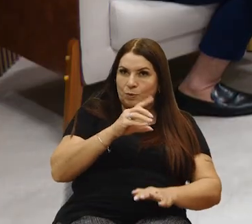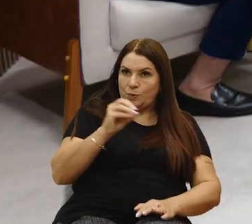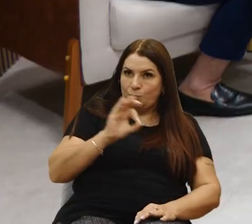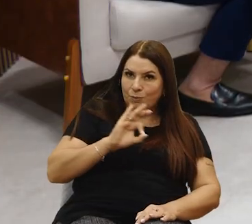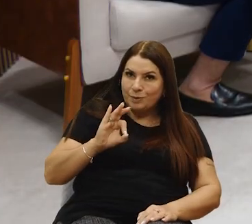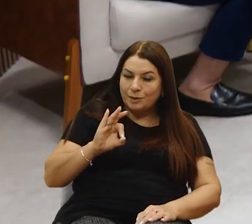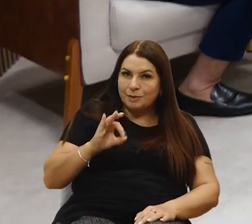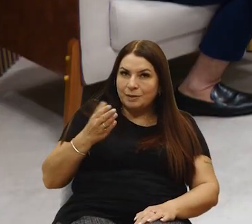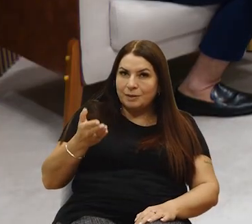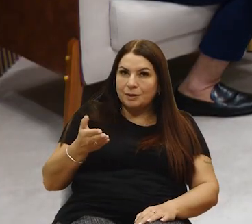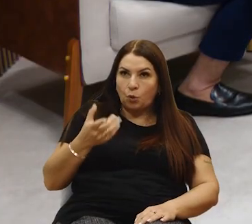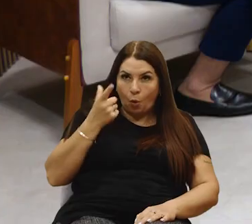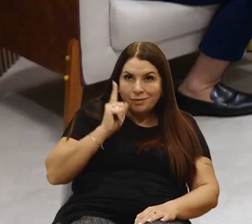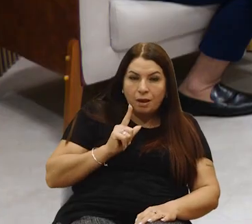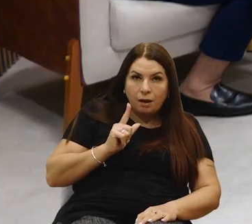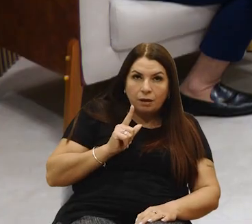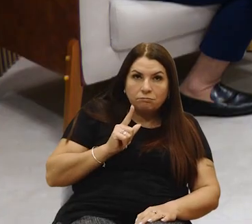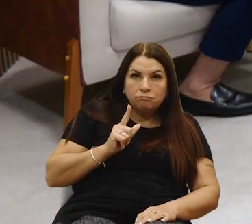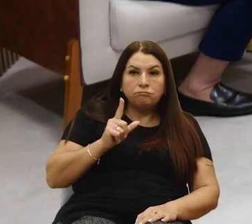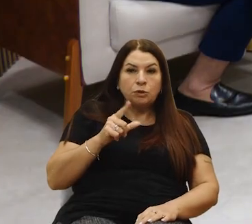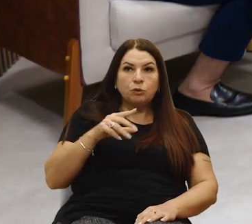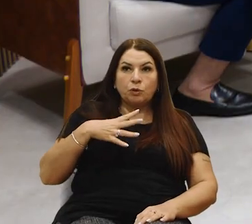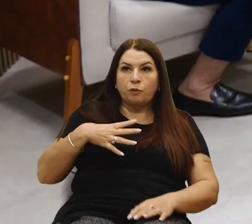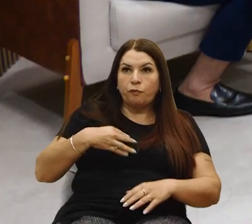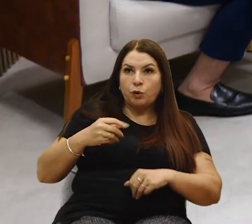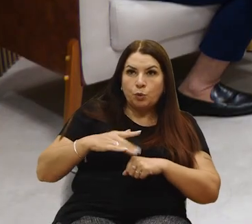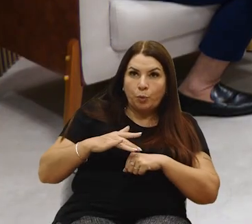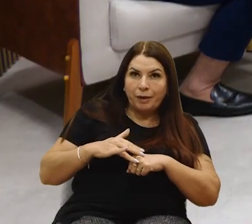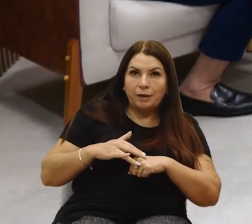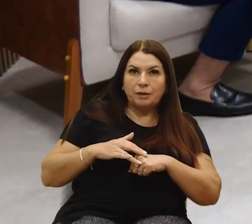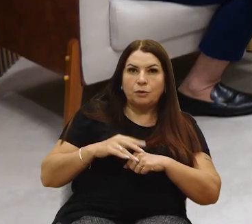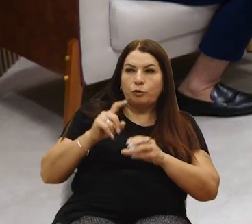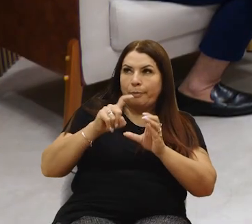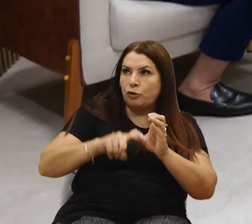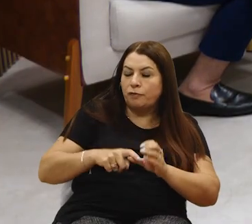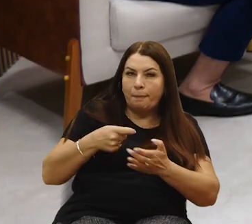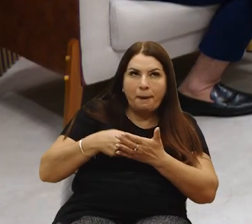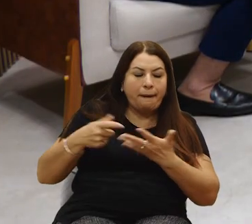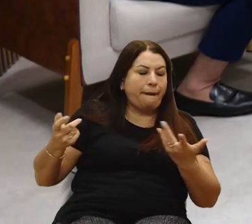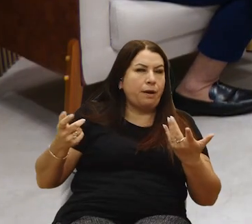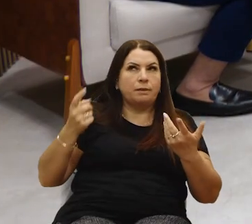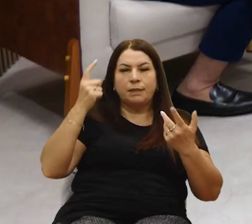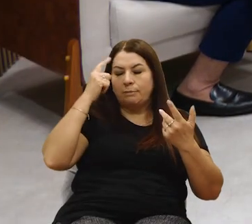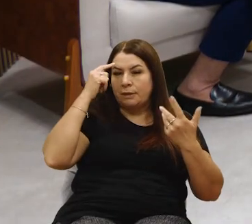100%. Consegue? Você está com um filho doente, você está com uma dívida, você está